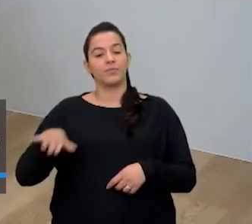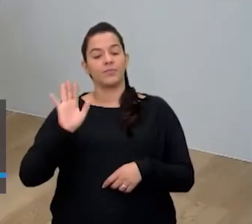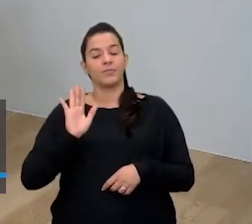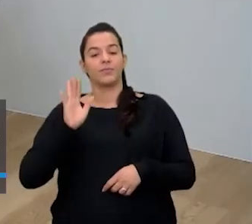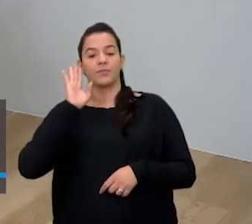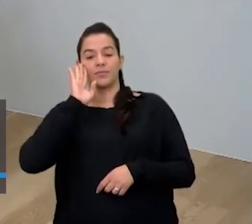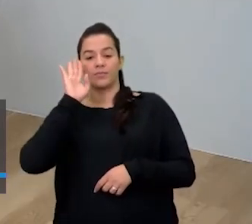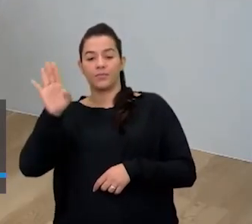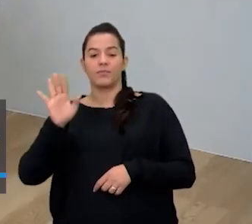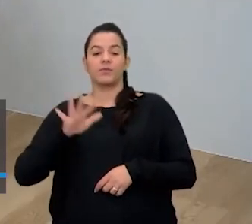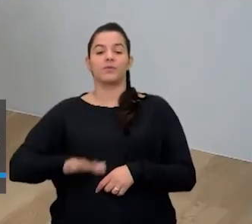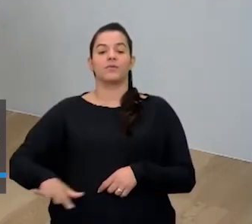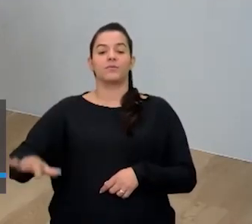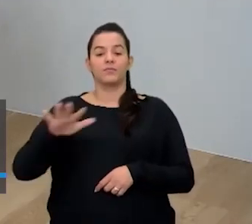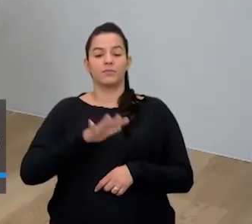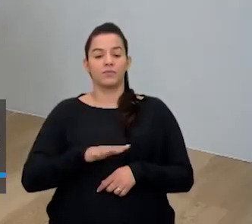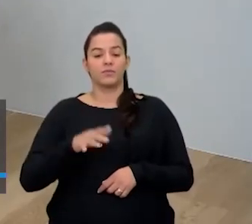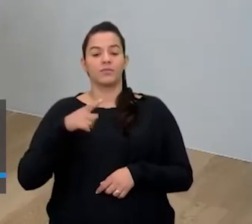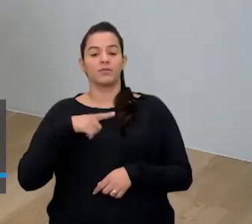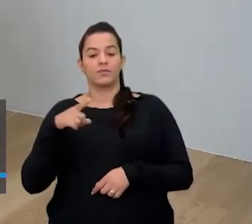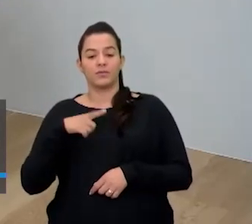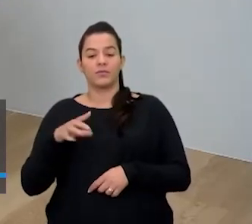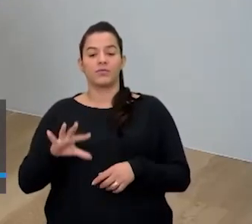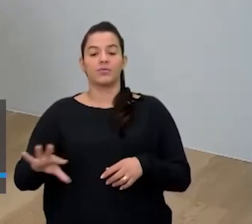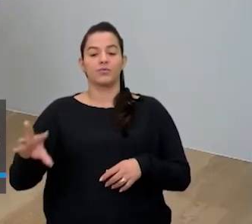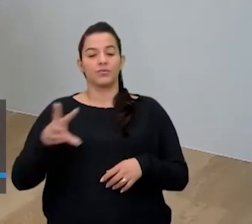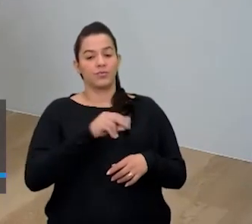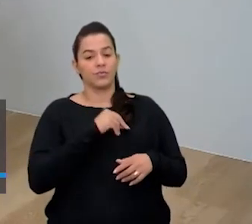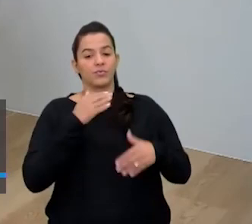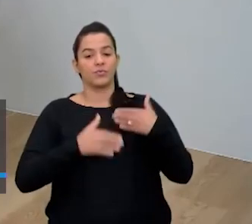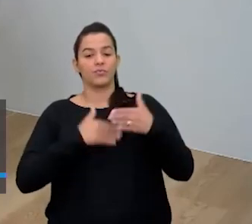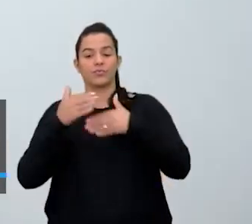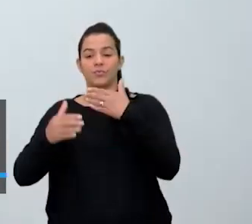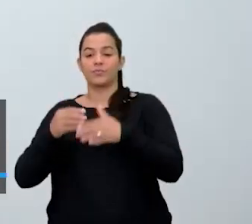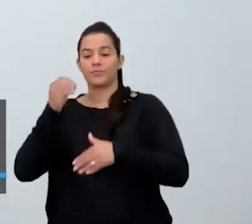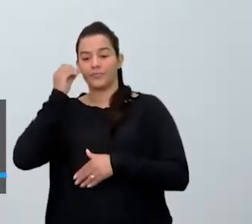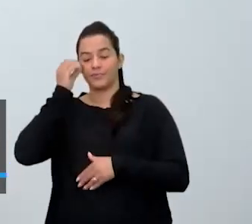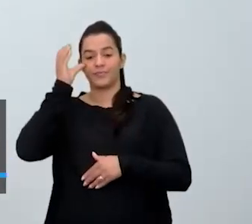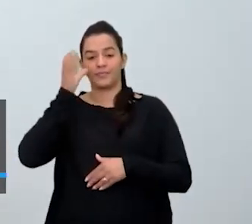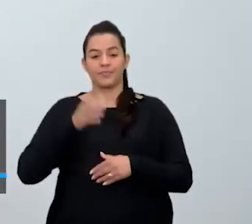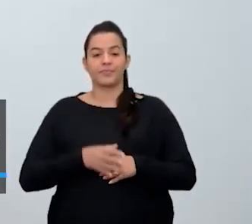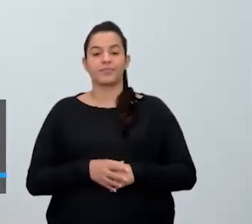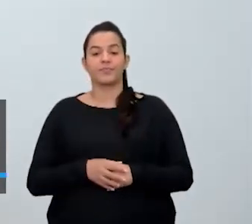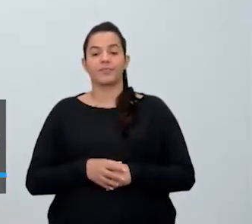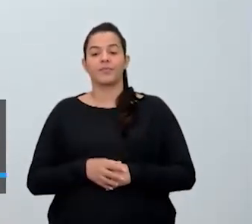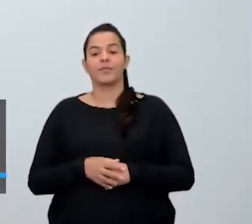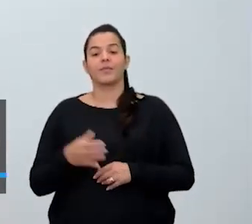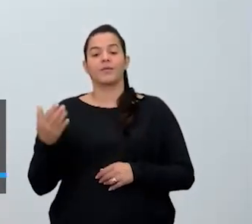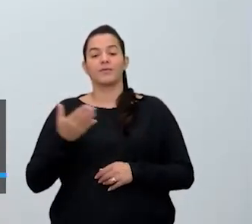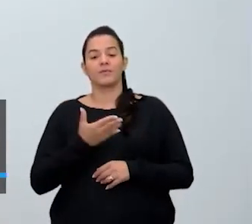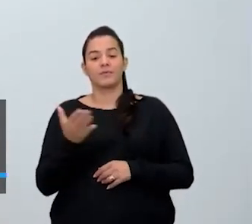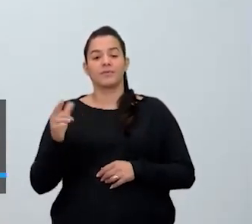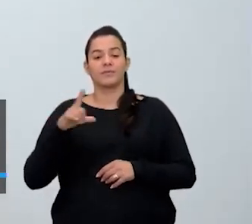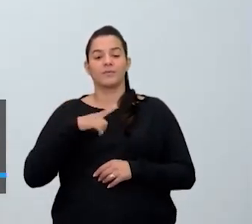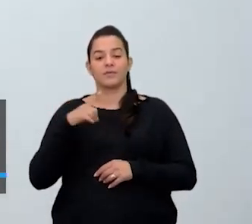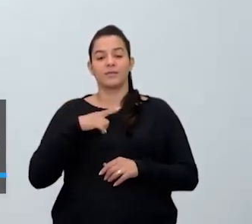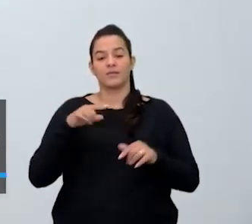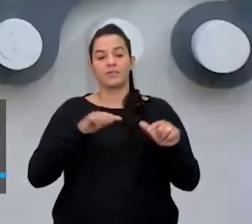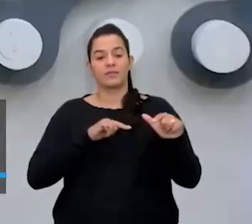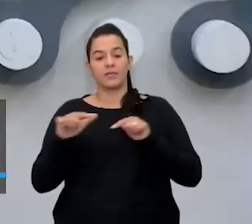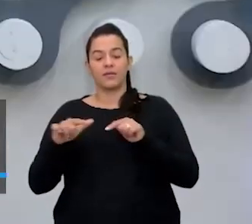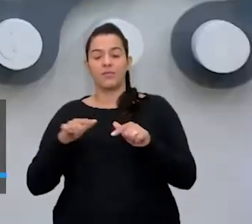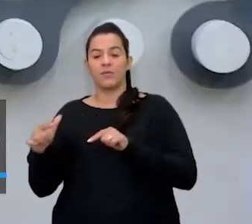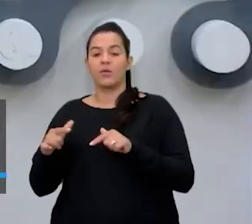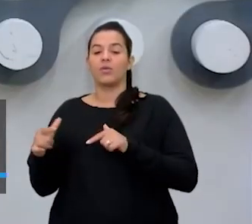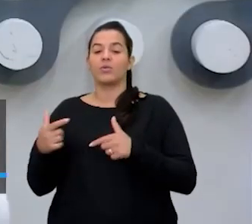o piloto principal da construção do conhecimento. E na medida que ele trabalha com coleta de